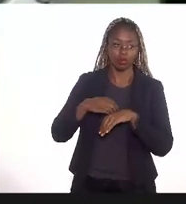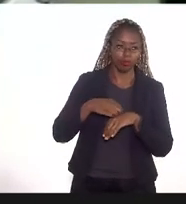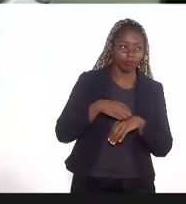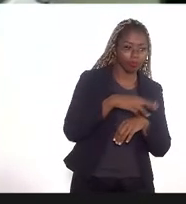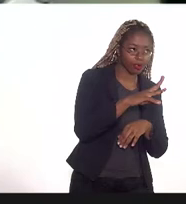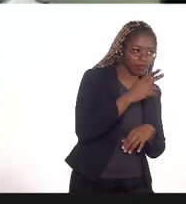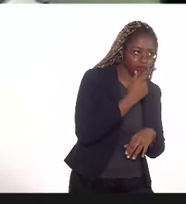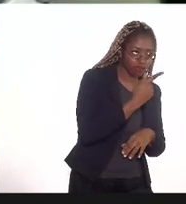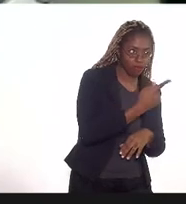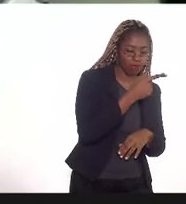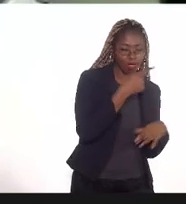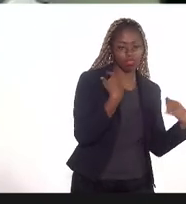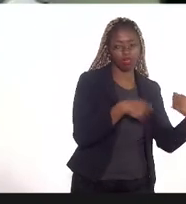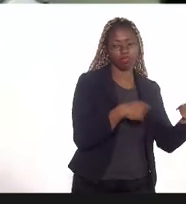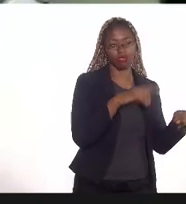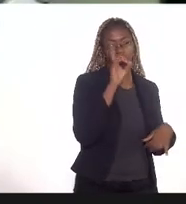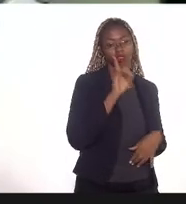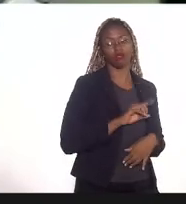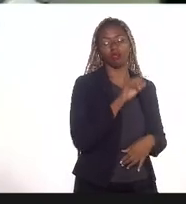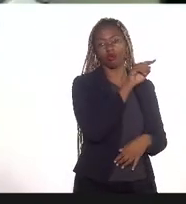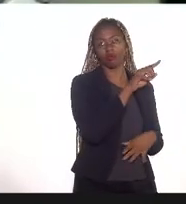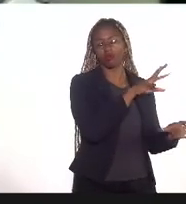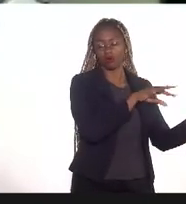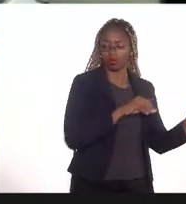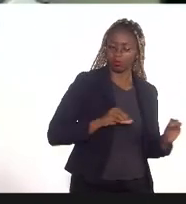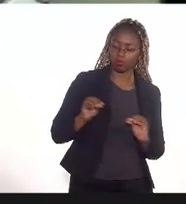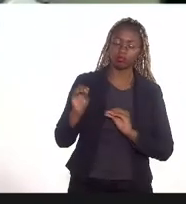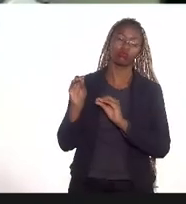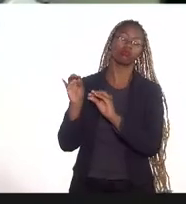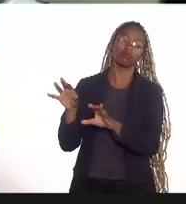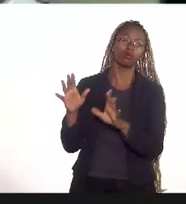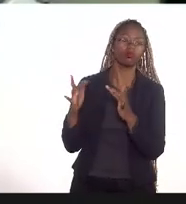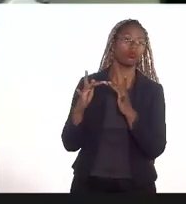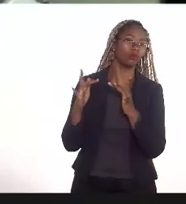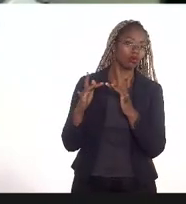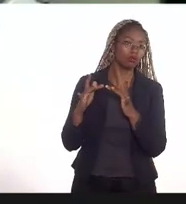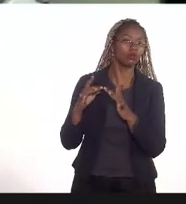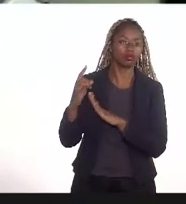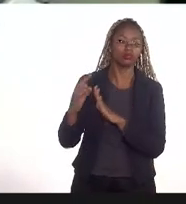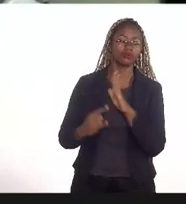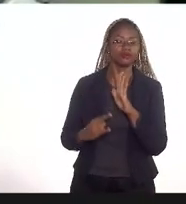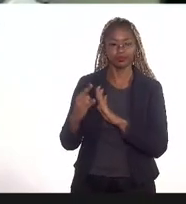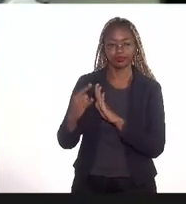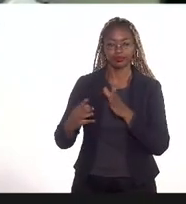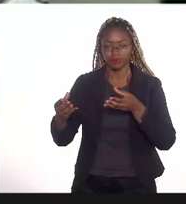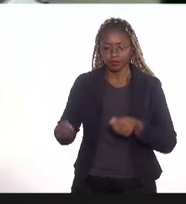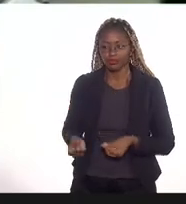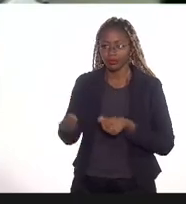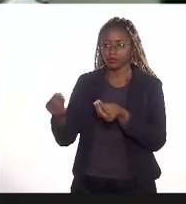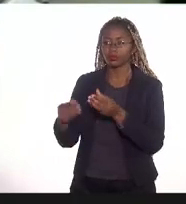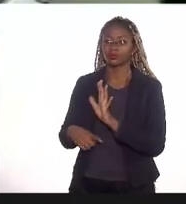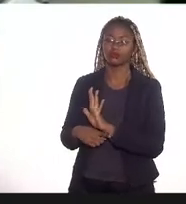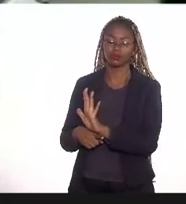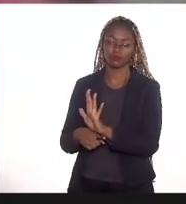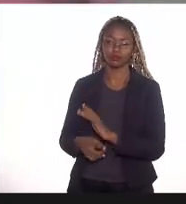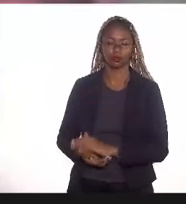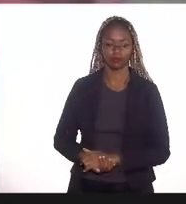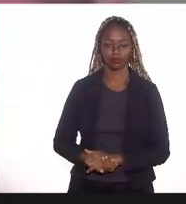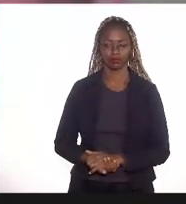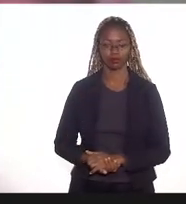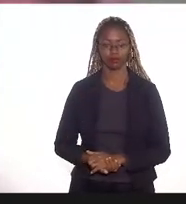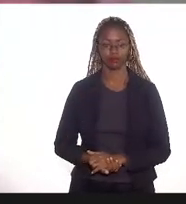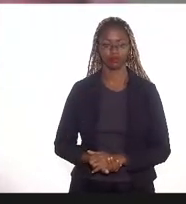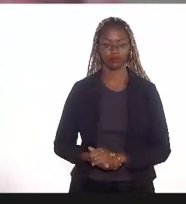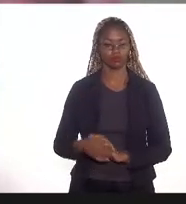essa necessidade à diretora e fazermos um documento que possa lhe auxiliar. Se o deputado Luiz